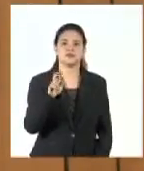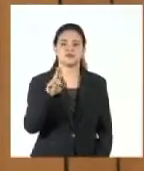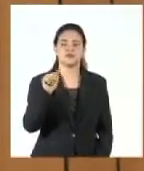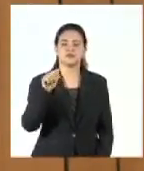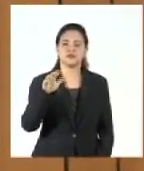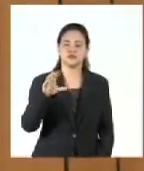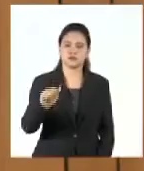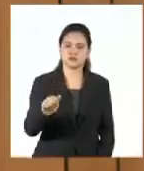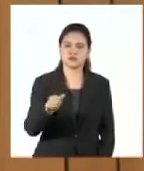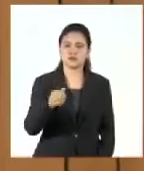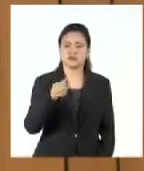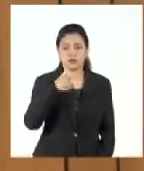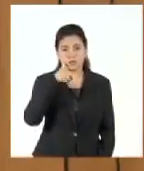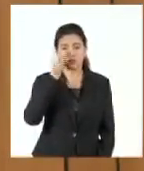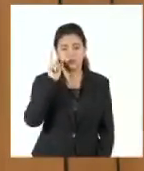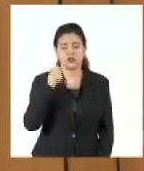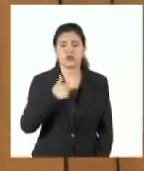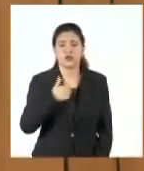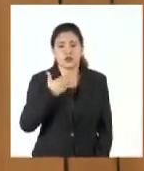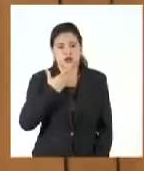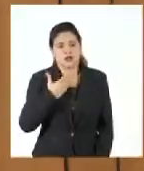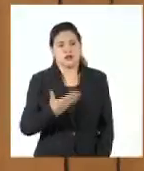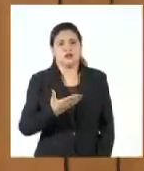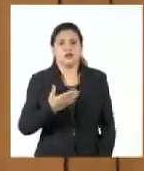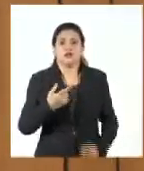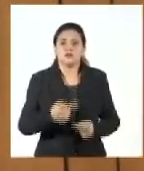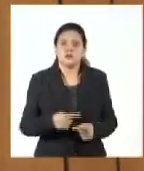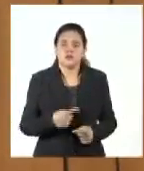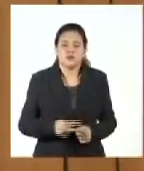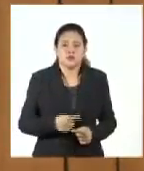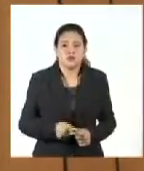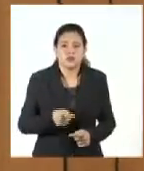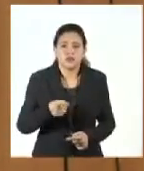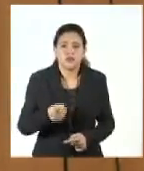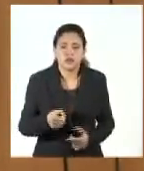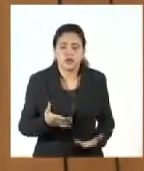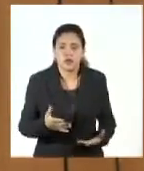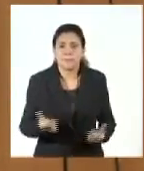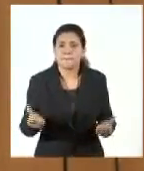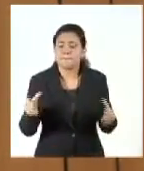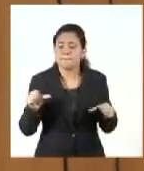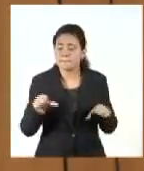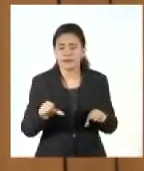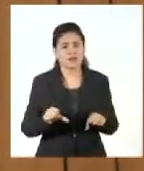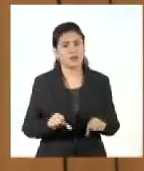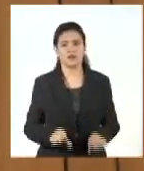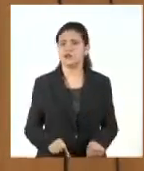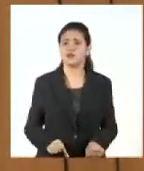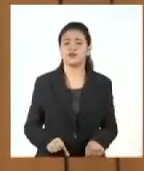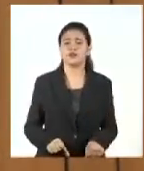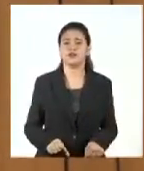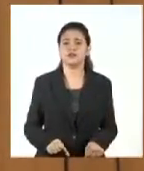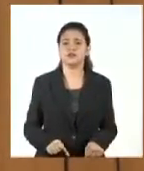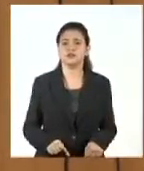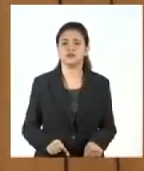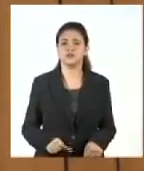ele foi ainda pior do que eu e acredito que muitos